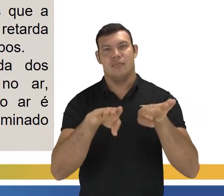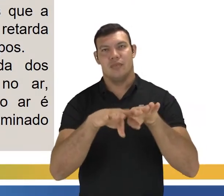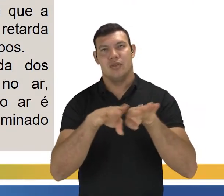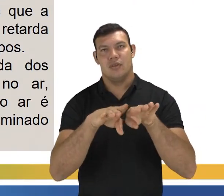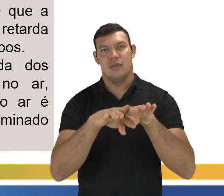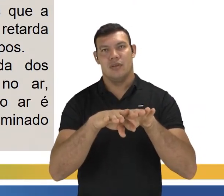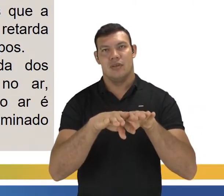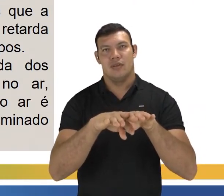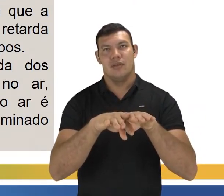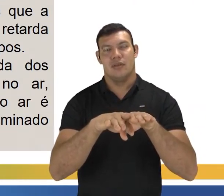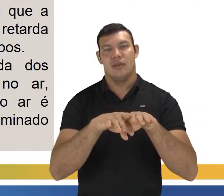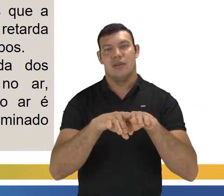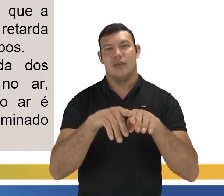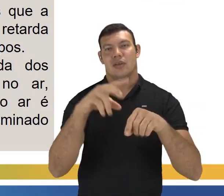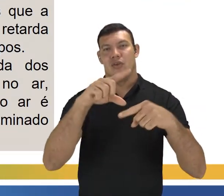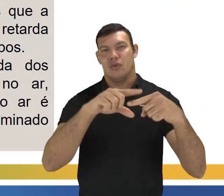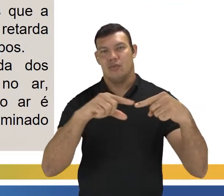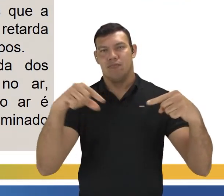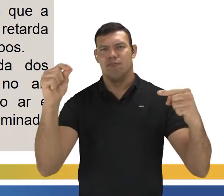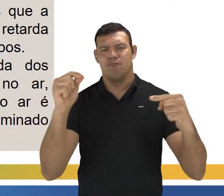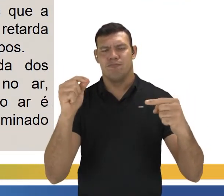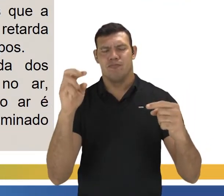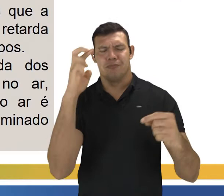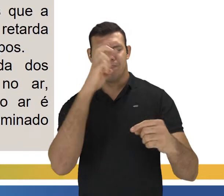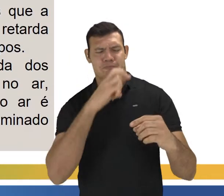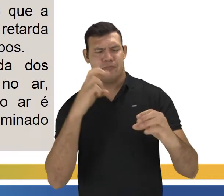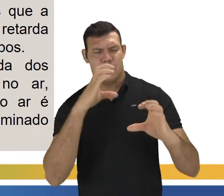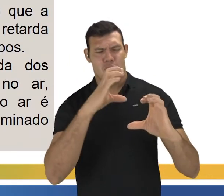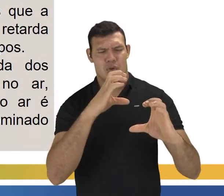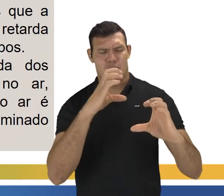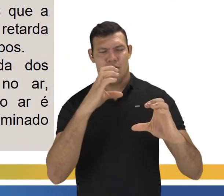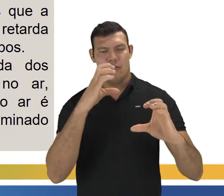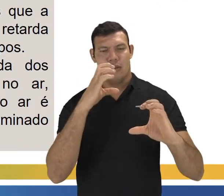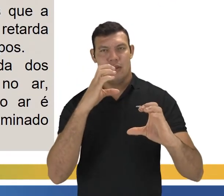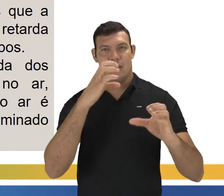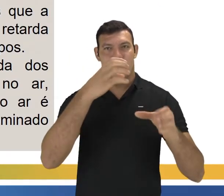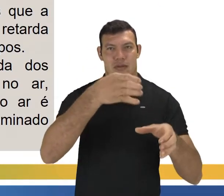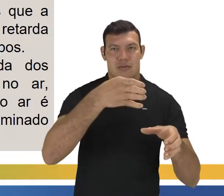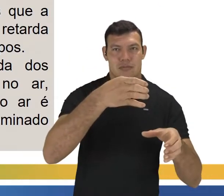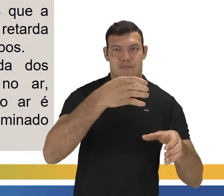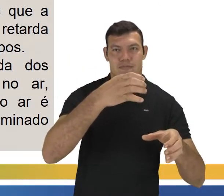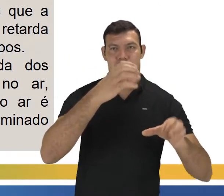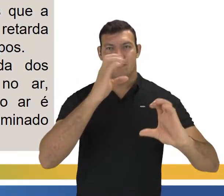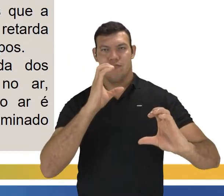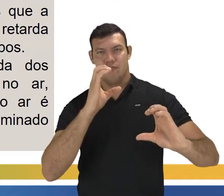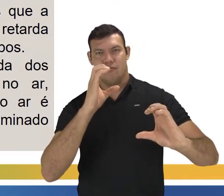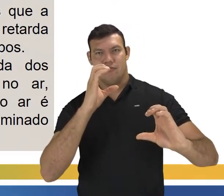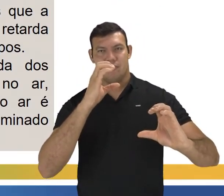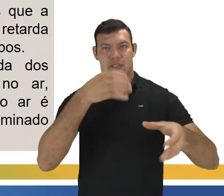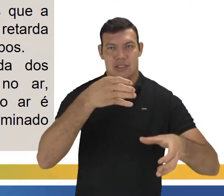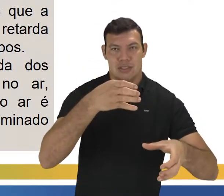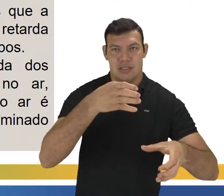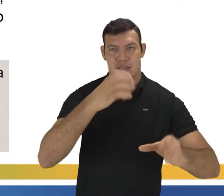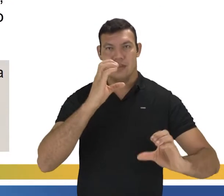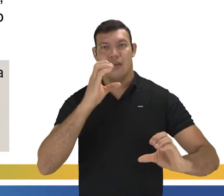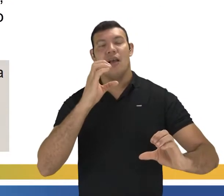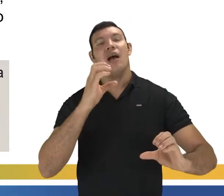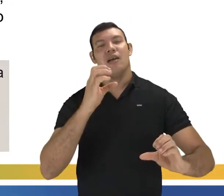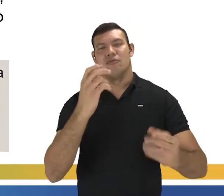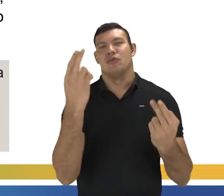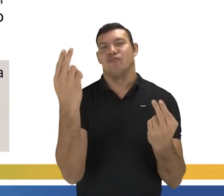é um jirau tubo para cima e para baixo ele ficava que o tubo sem um ar a pedra e a pena caíram ao mesmo tempo tá